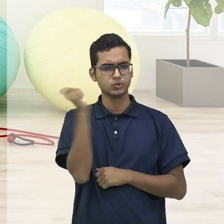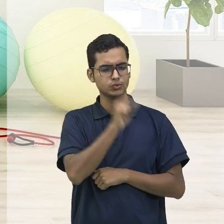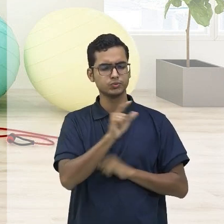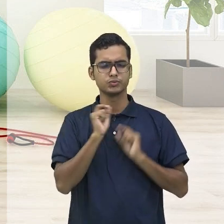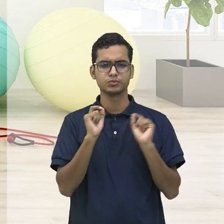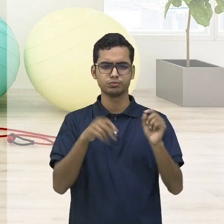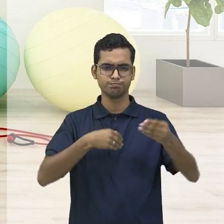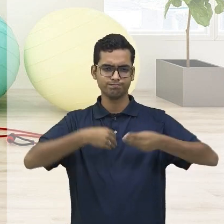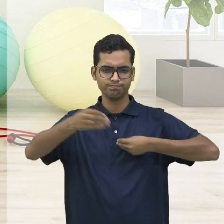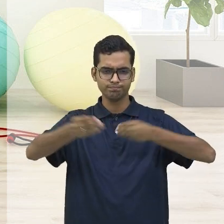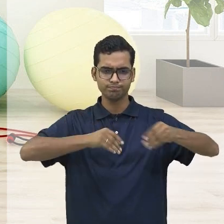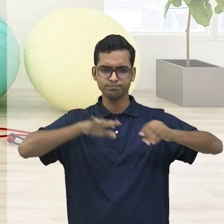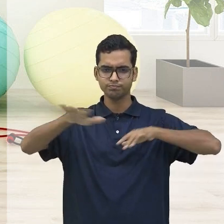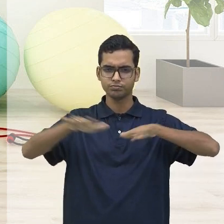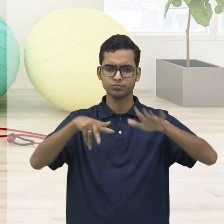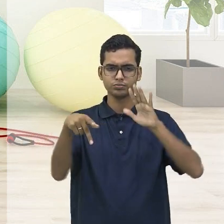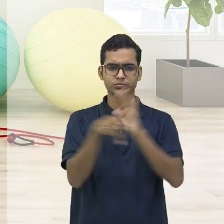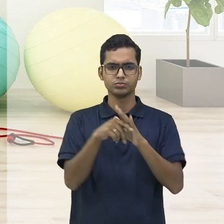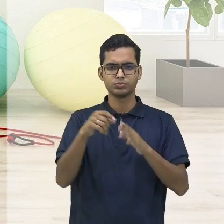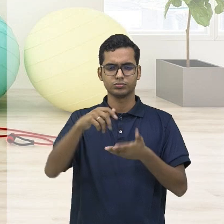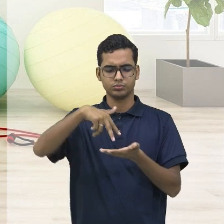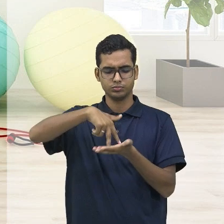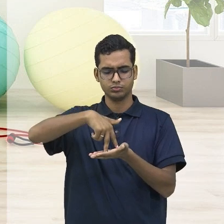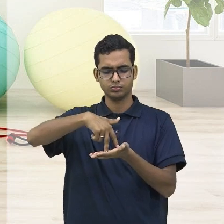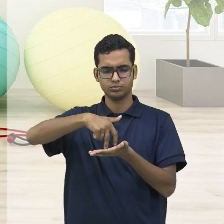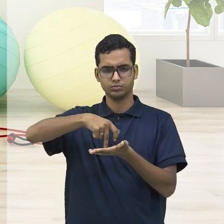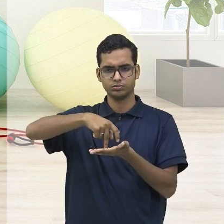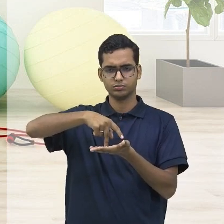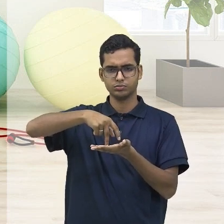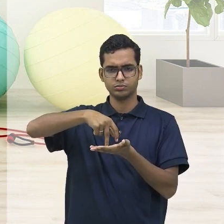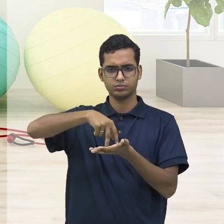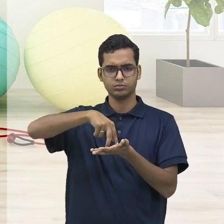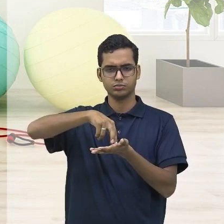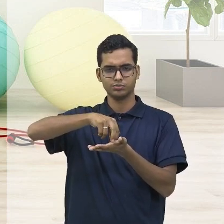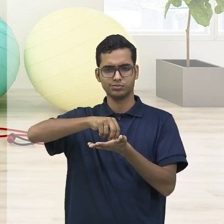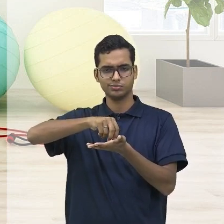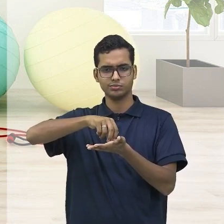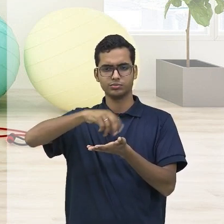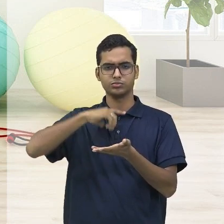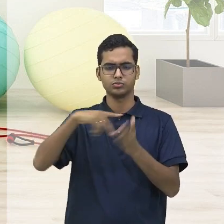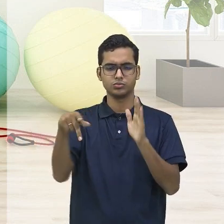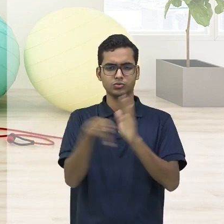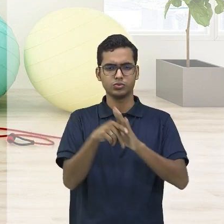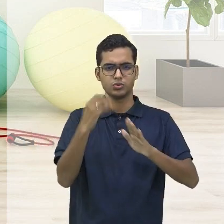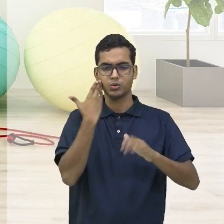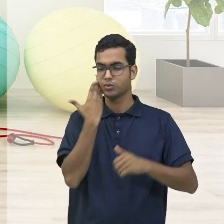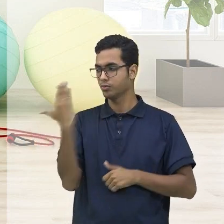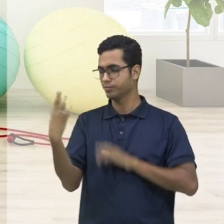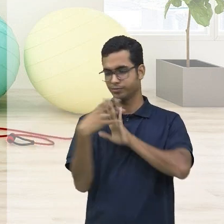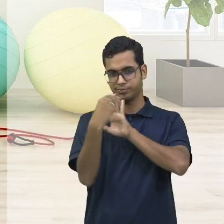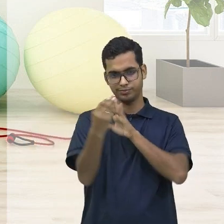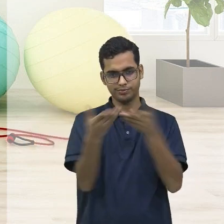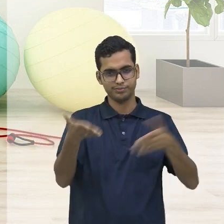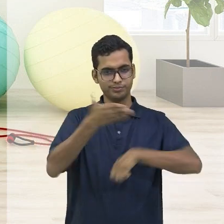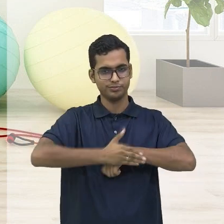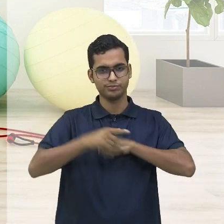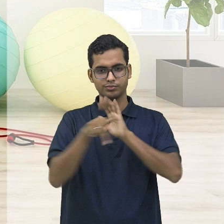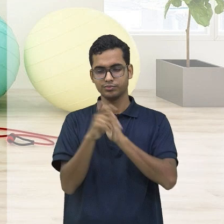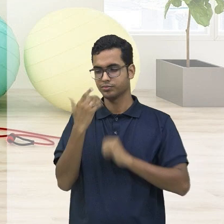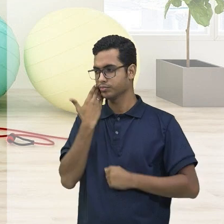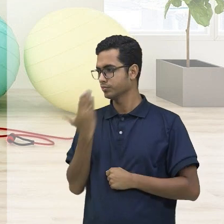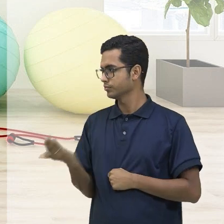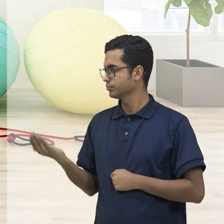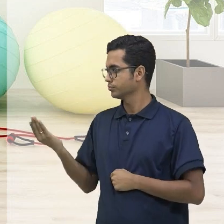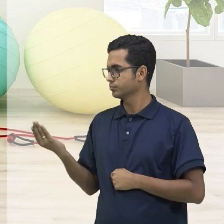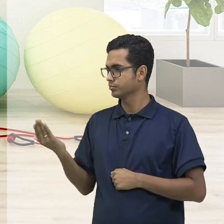é o seguinte, ó. Agora vocês vão levantar os pés e tentar tocar aqui, ó, no solado do sapato, tá